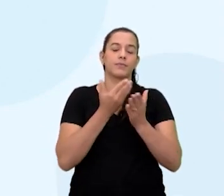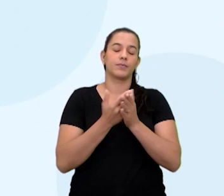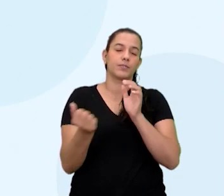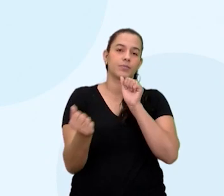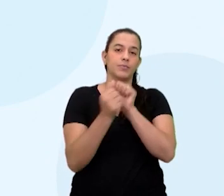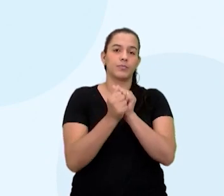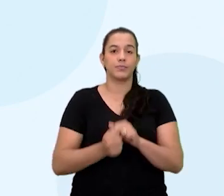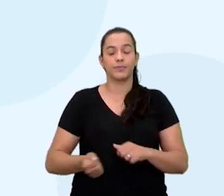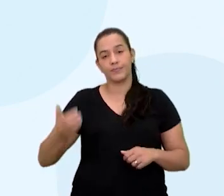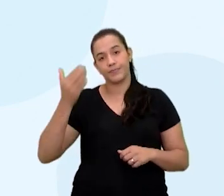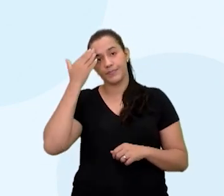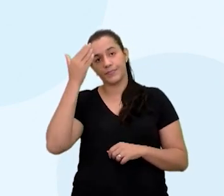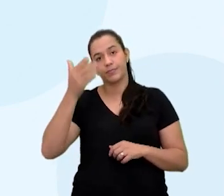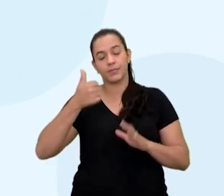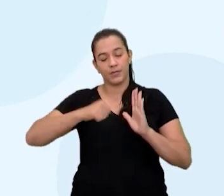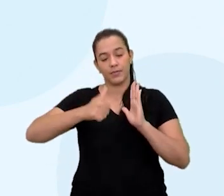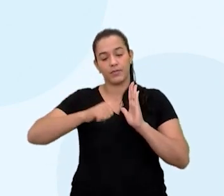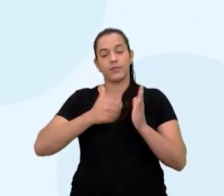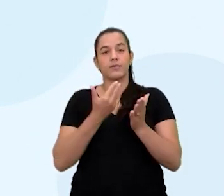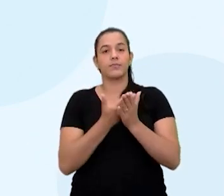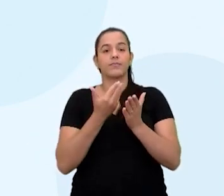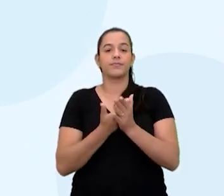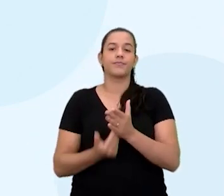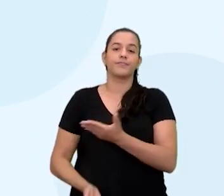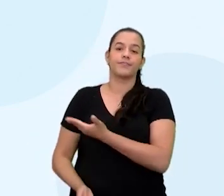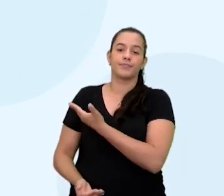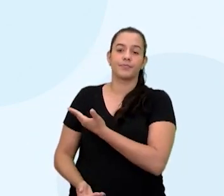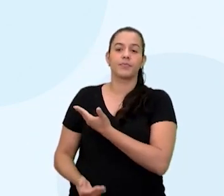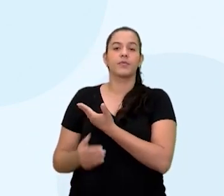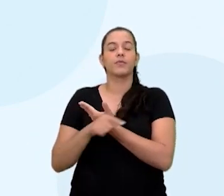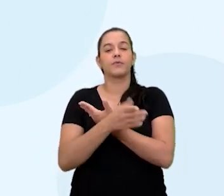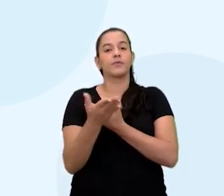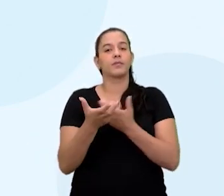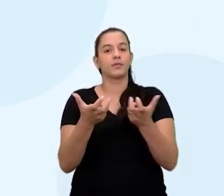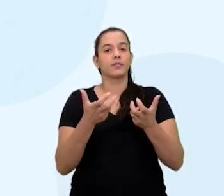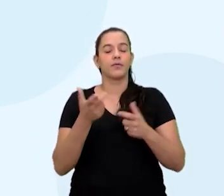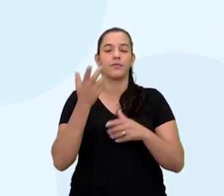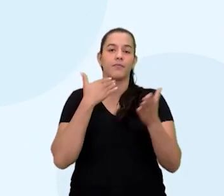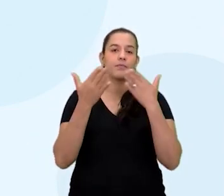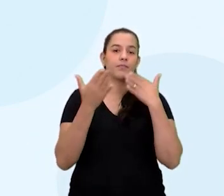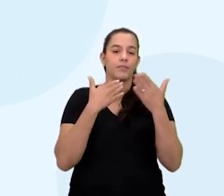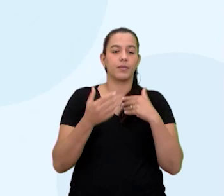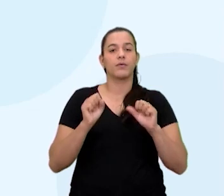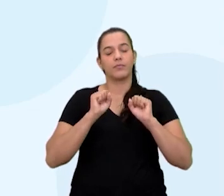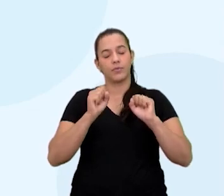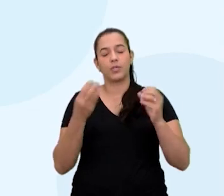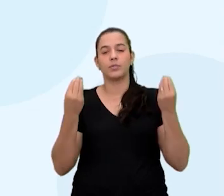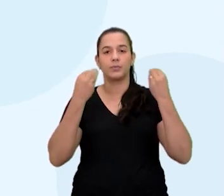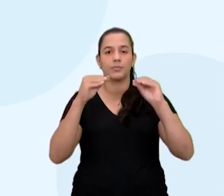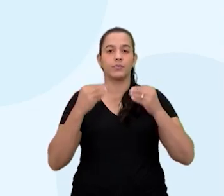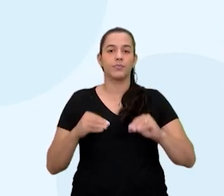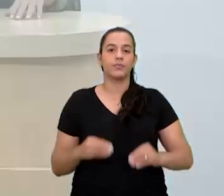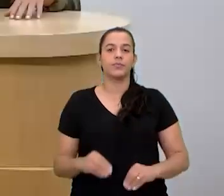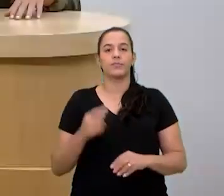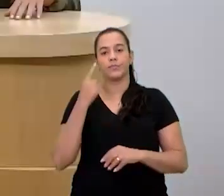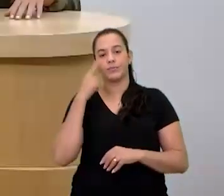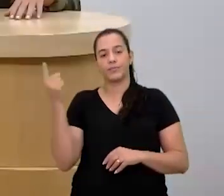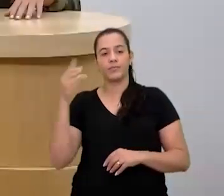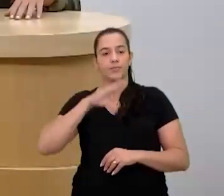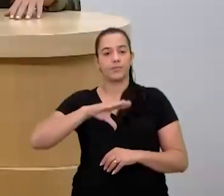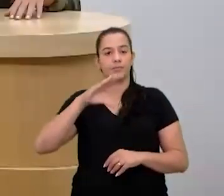Lá. Certo? Avalie a nossa aula, tá aí na tela o QR Code, o link. Quiser falar conosco, para dizer as suas impressões pessoalmente, assim, diretamente, língua